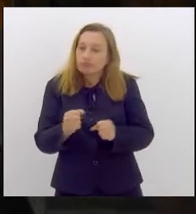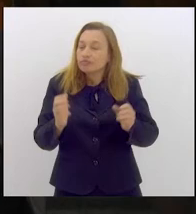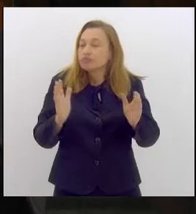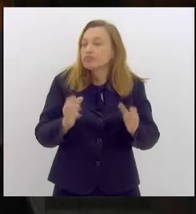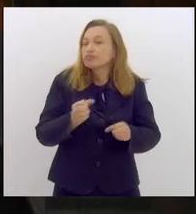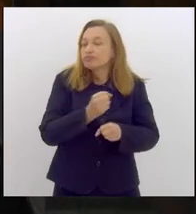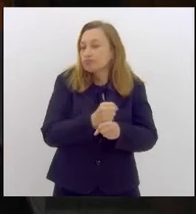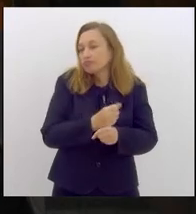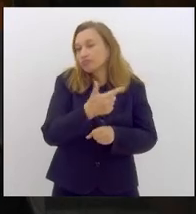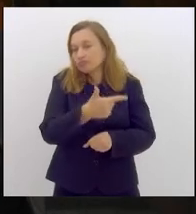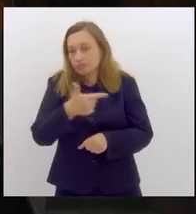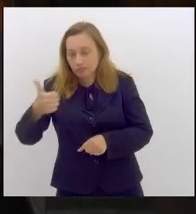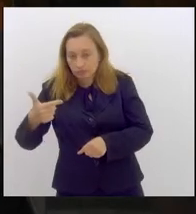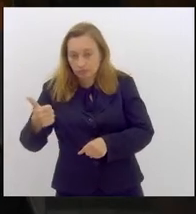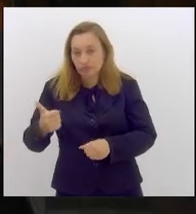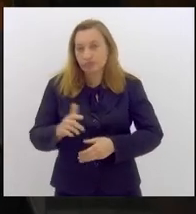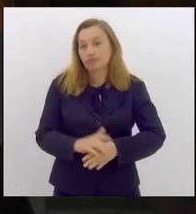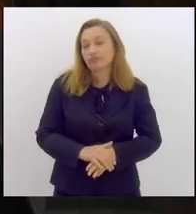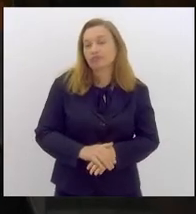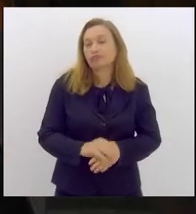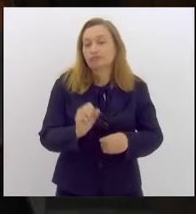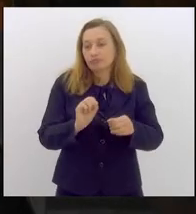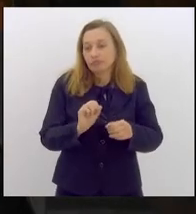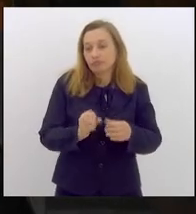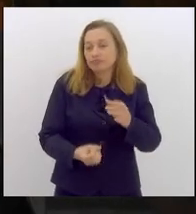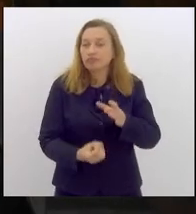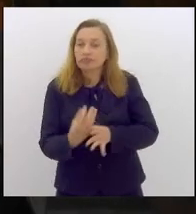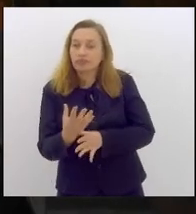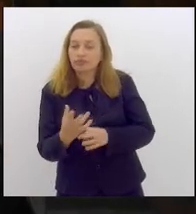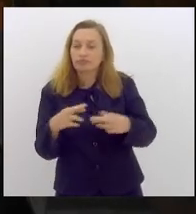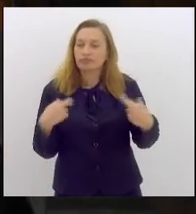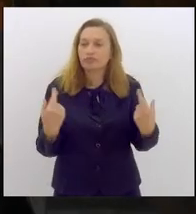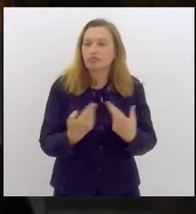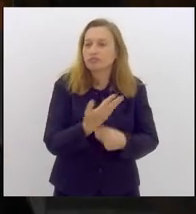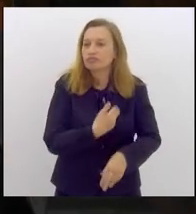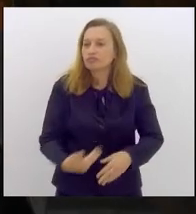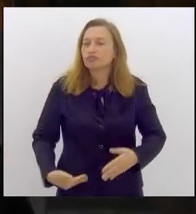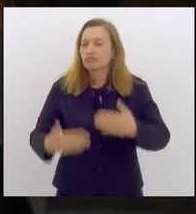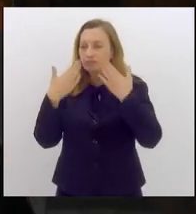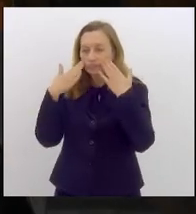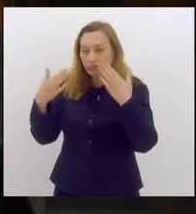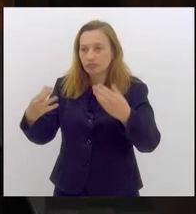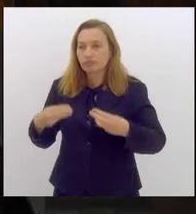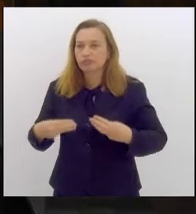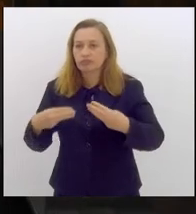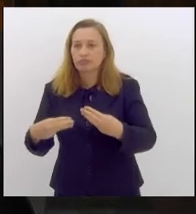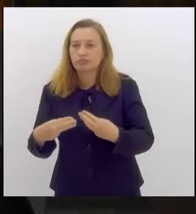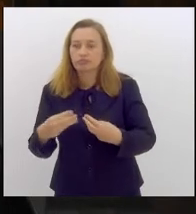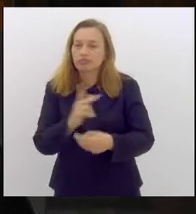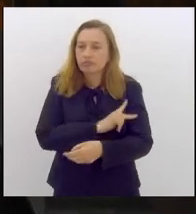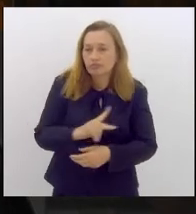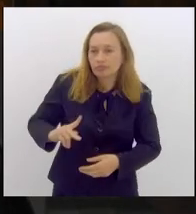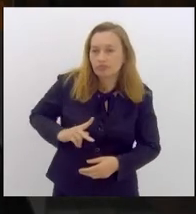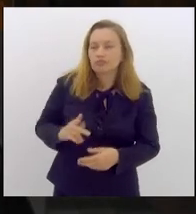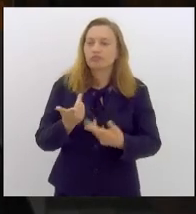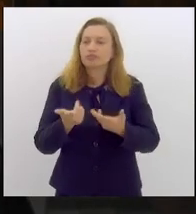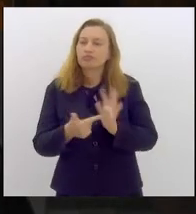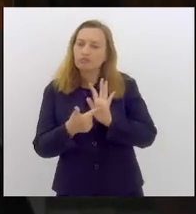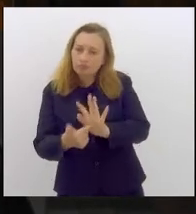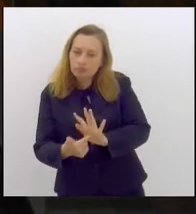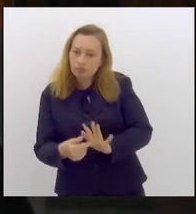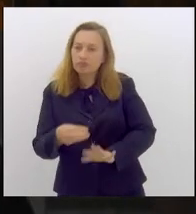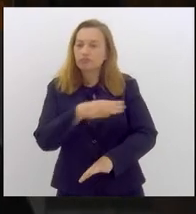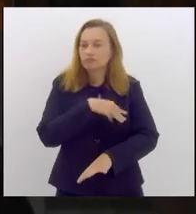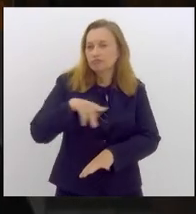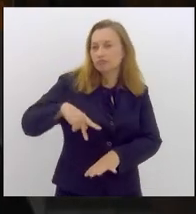de 2022. Realizei audiências públicas, fiz representação ao Ministério Público, mostramos ao Ministério Público e